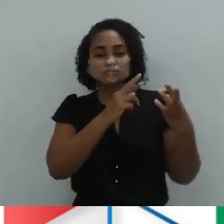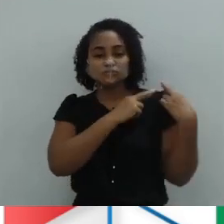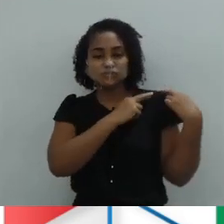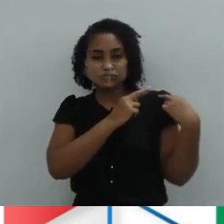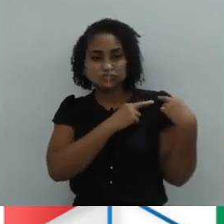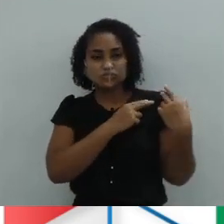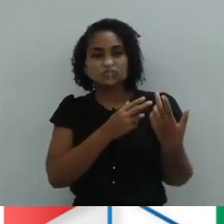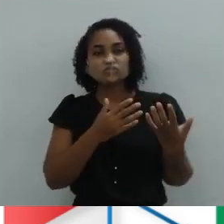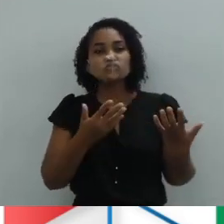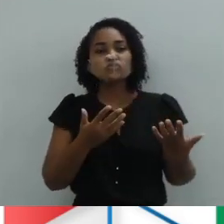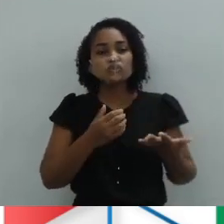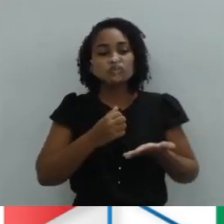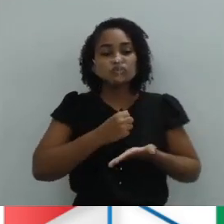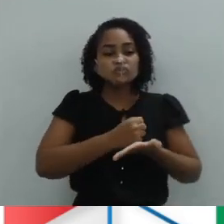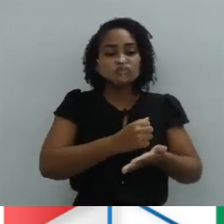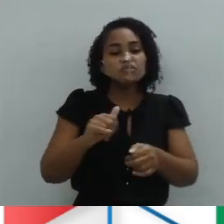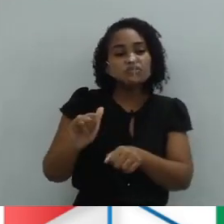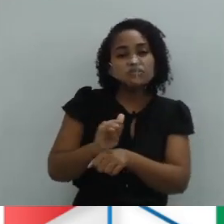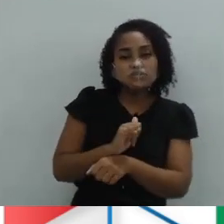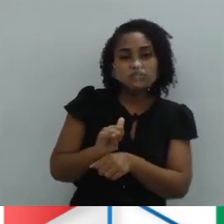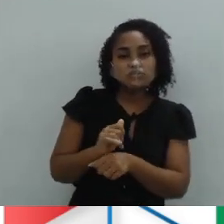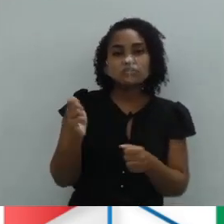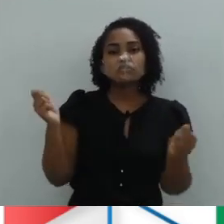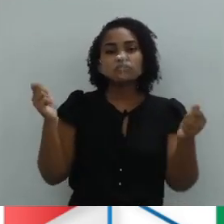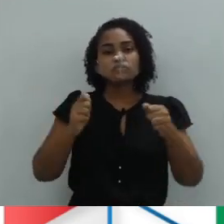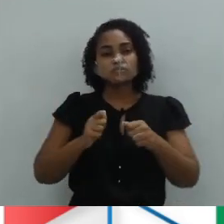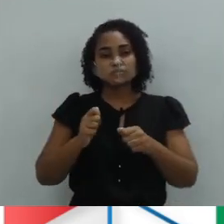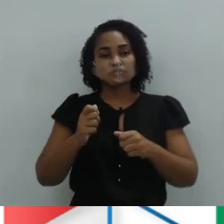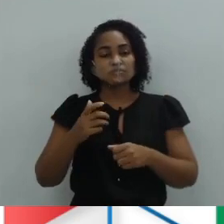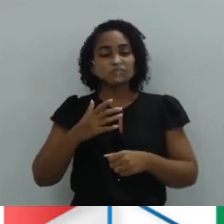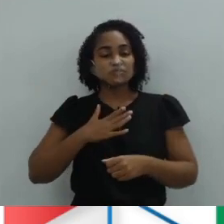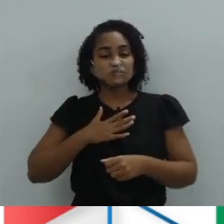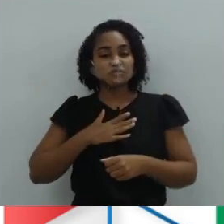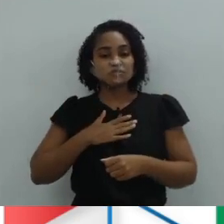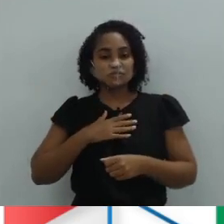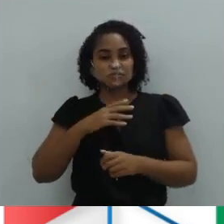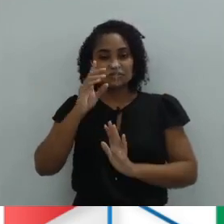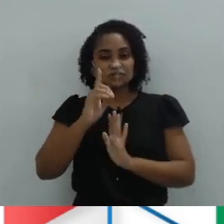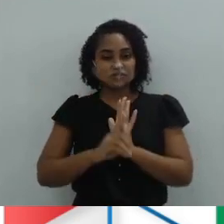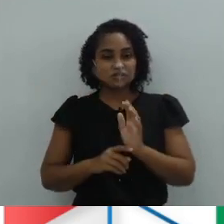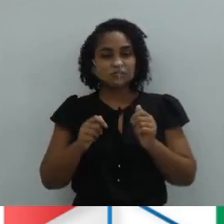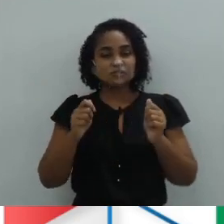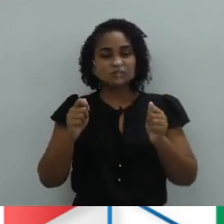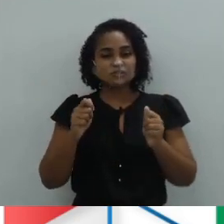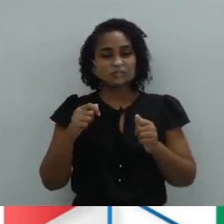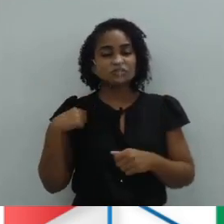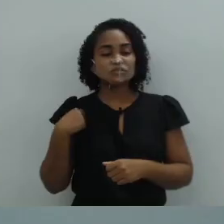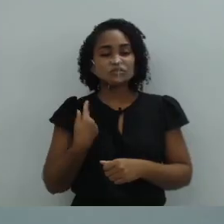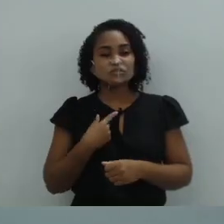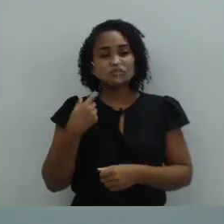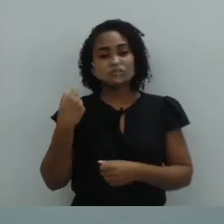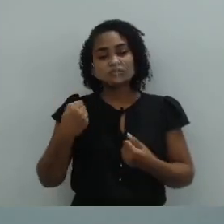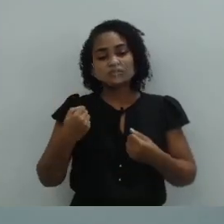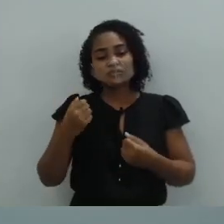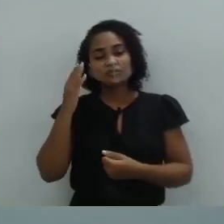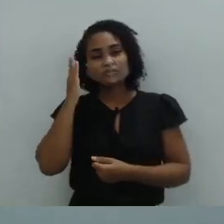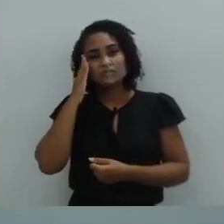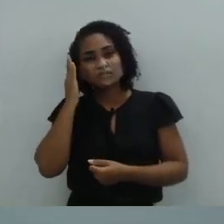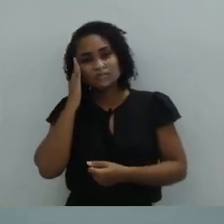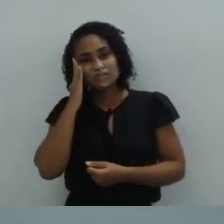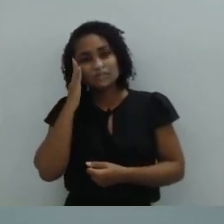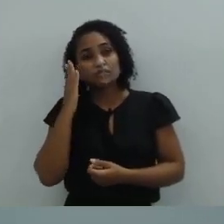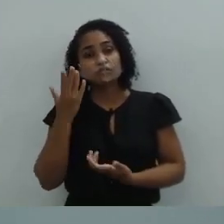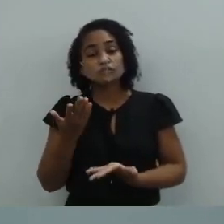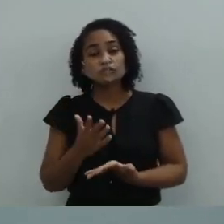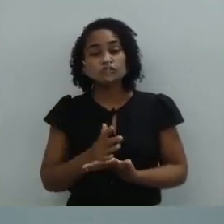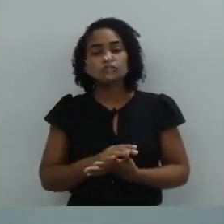de suporte posso utilizar para fazer valer a minha reivindicação? A gente precisa entender, gente, que